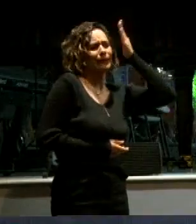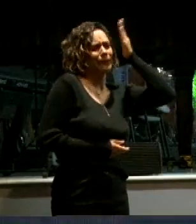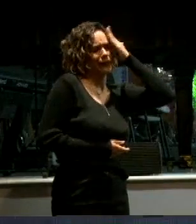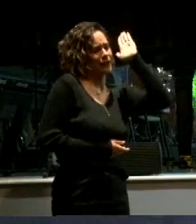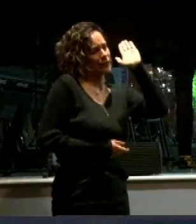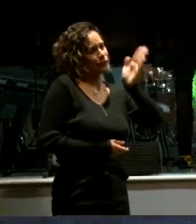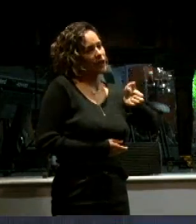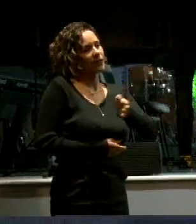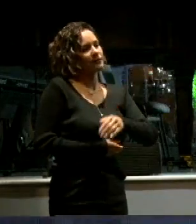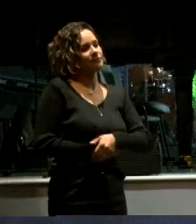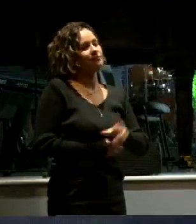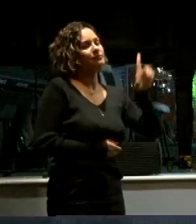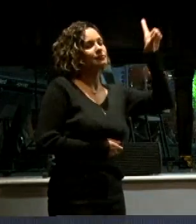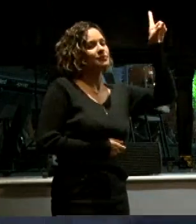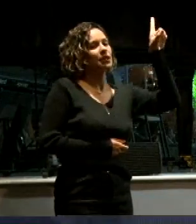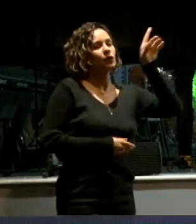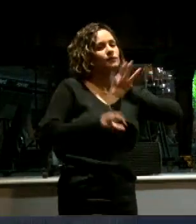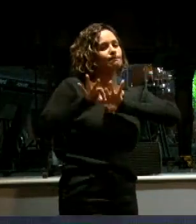Uau!